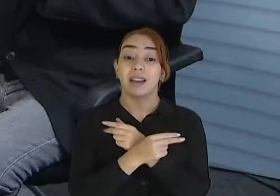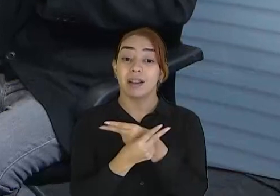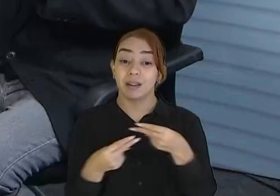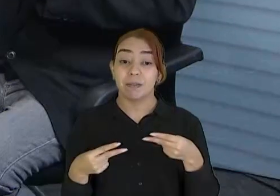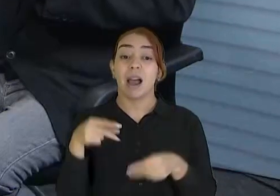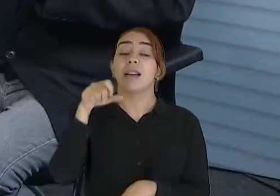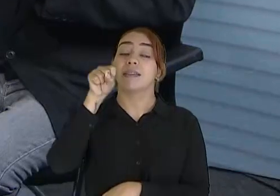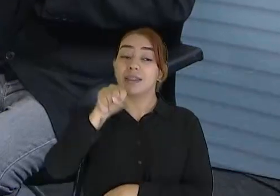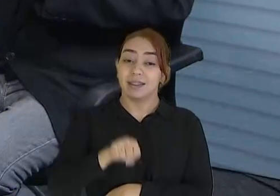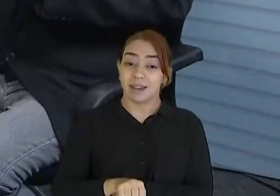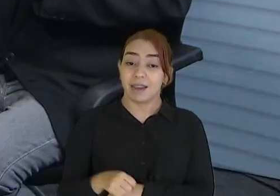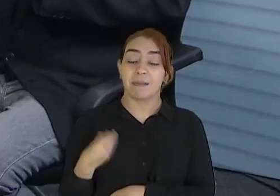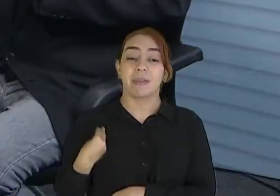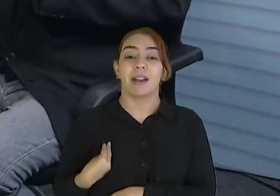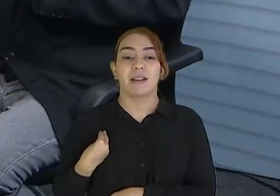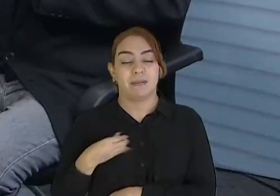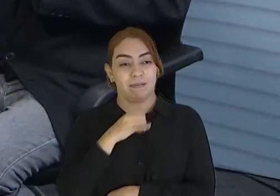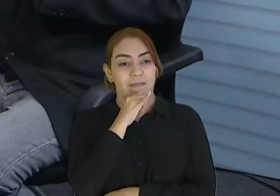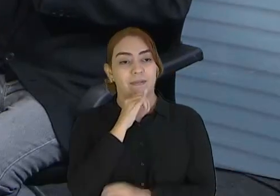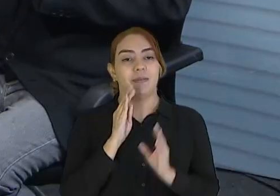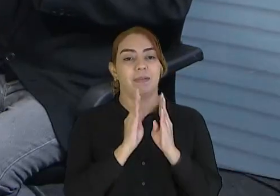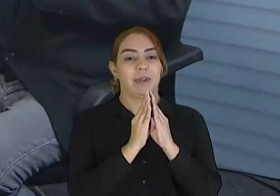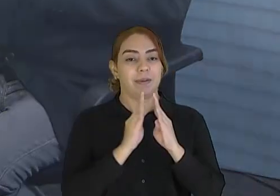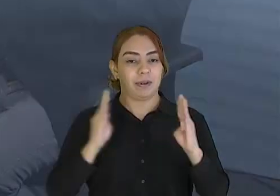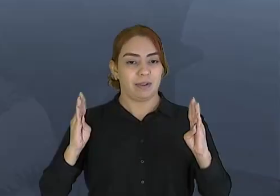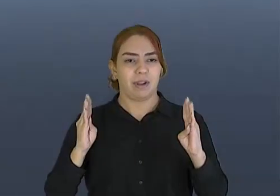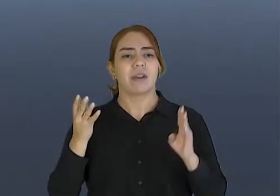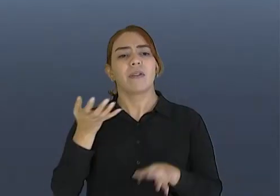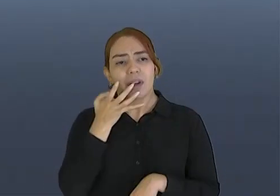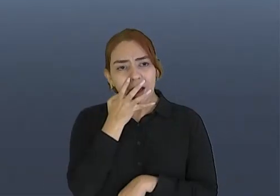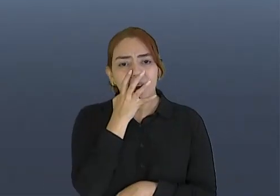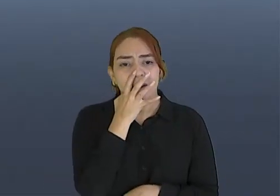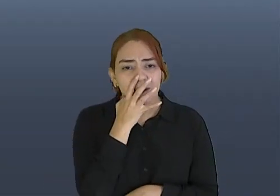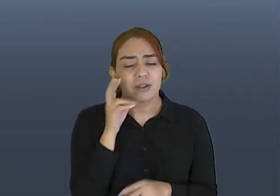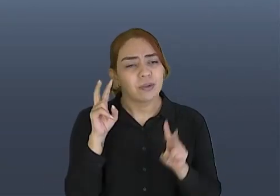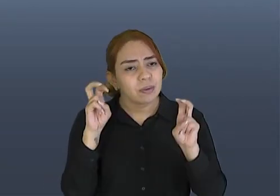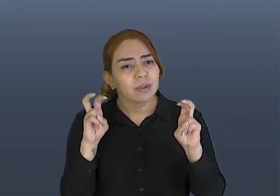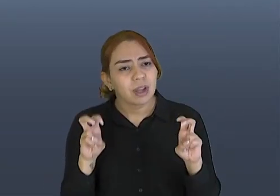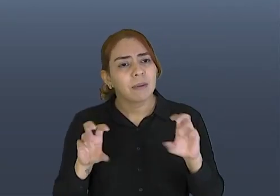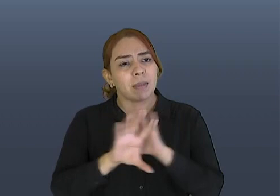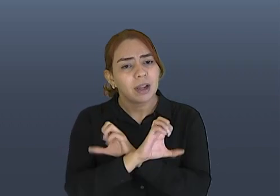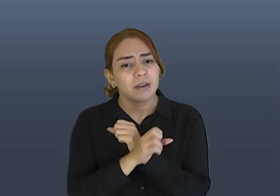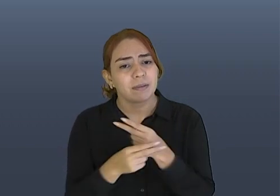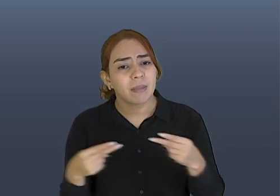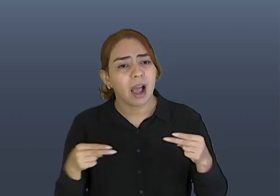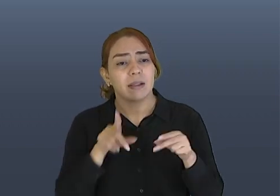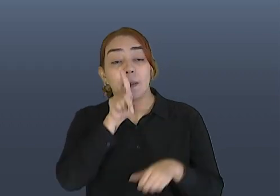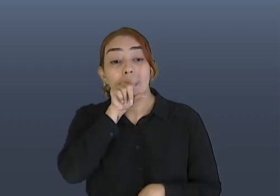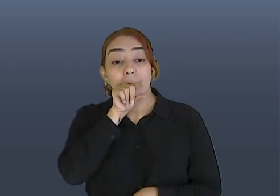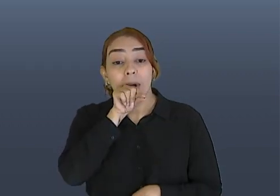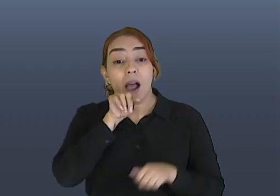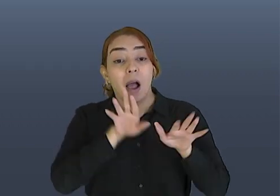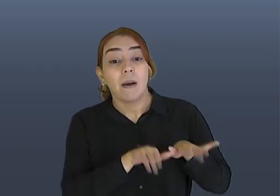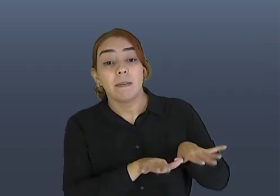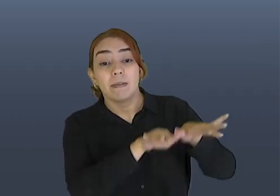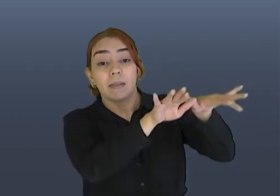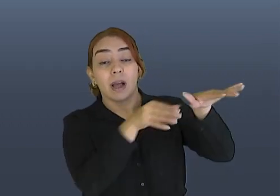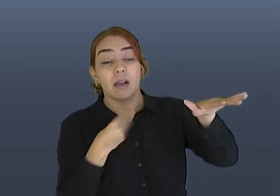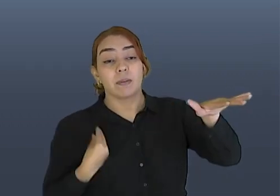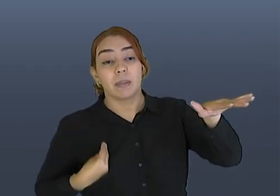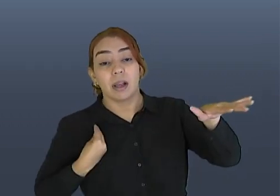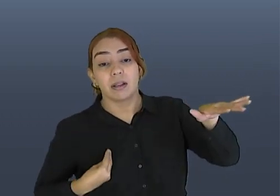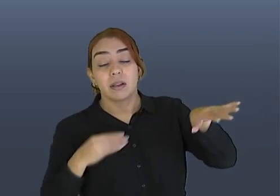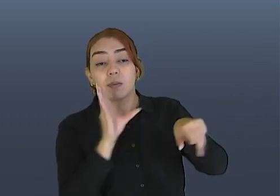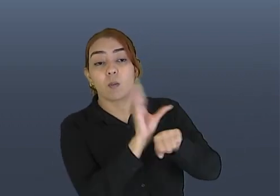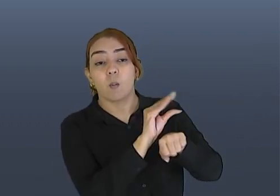que vai ter na biblioteca, eu vou inclusive lá assistir, ver essa exposição. Aves que habitam o campus, fotos do